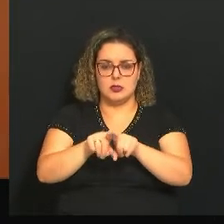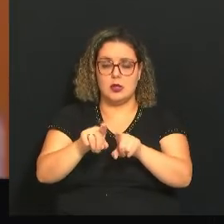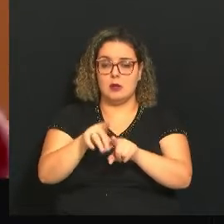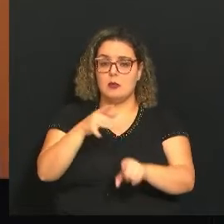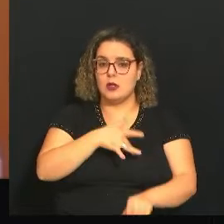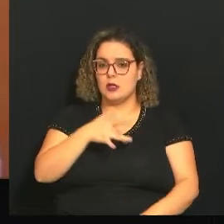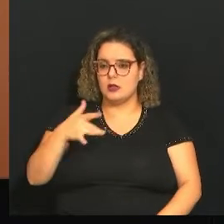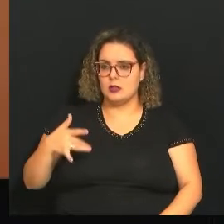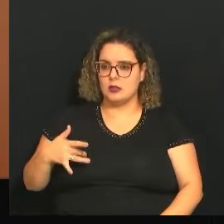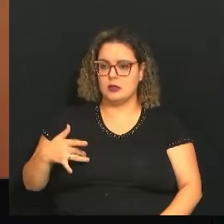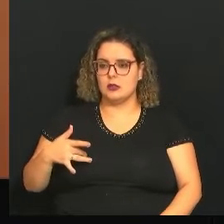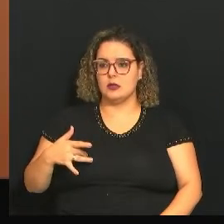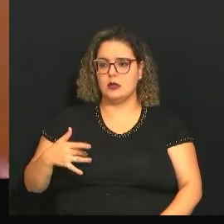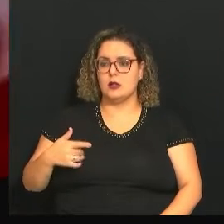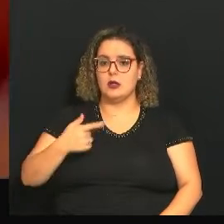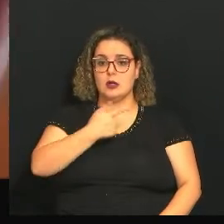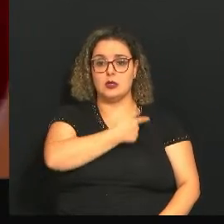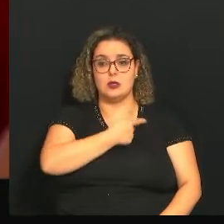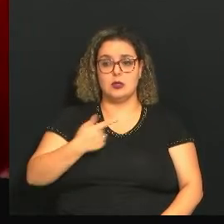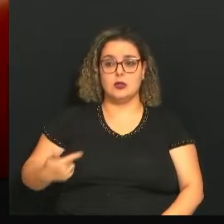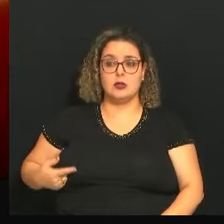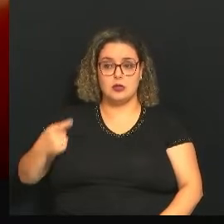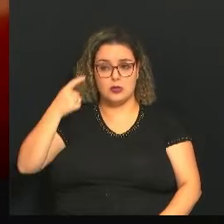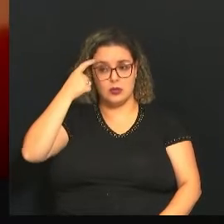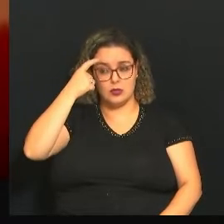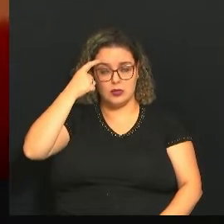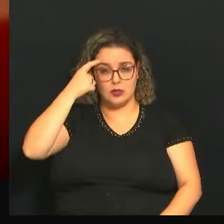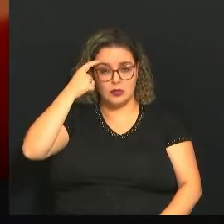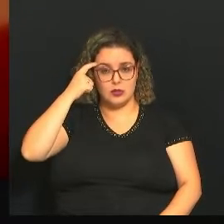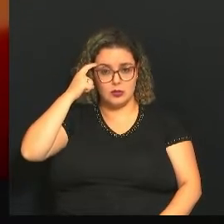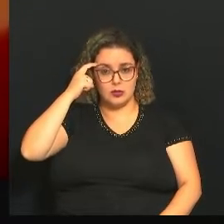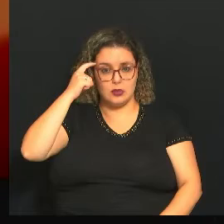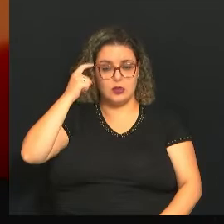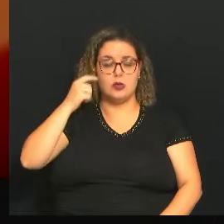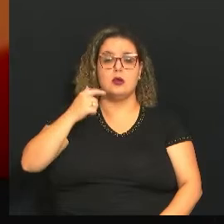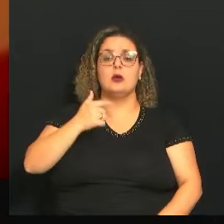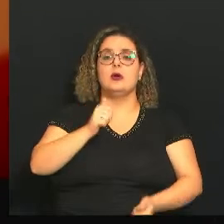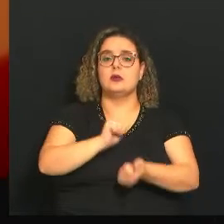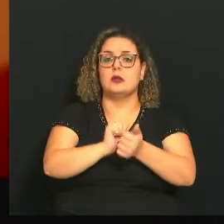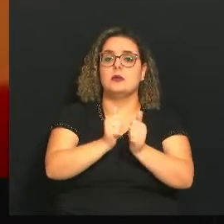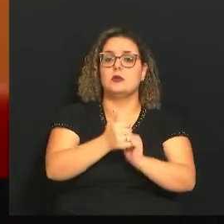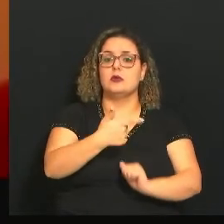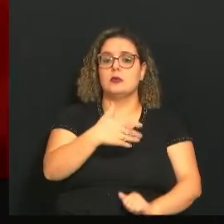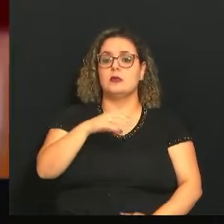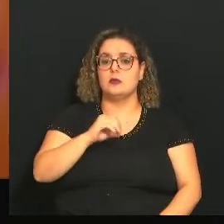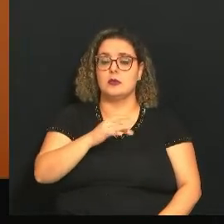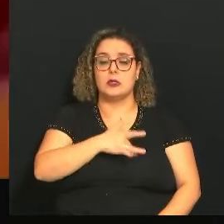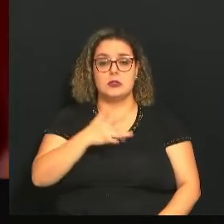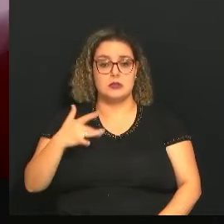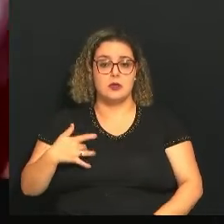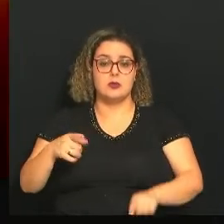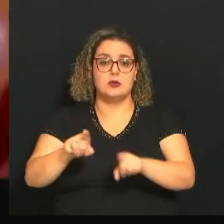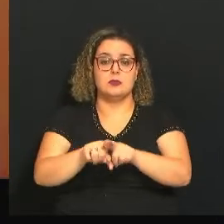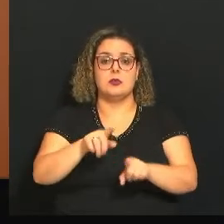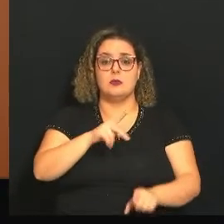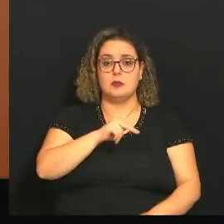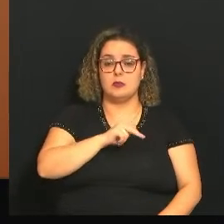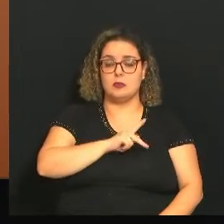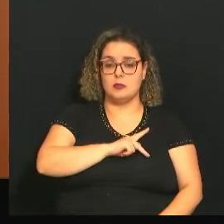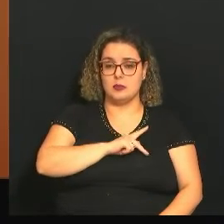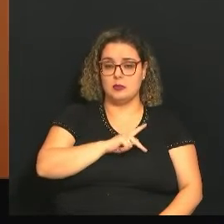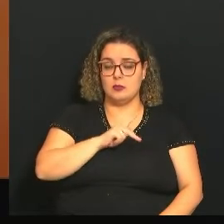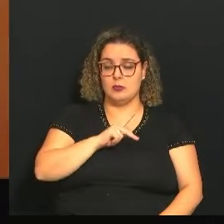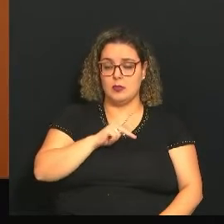Até o João Dória já reajustou em 20% para a saúde e para a PM, né? E aqui a Prefeitura de